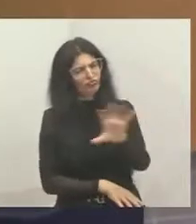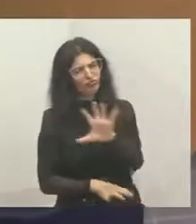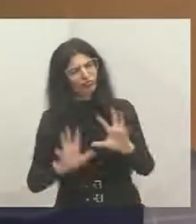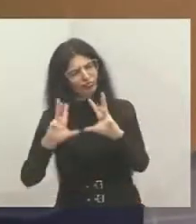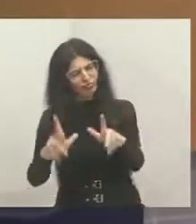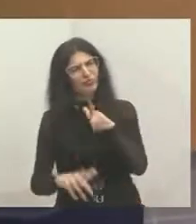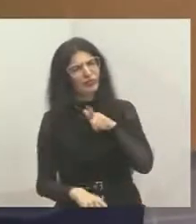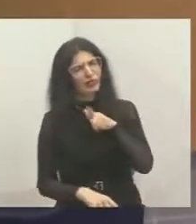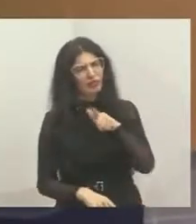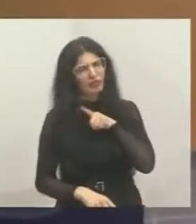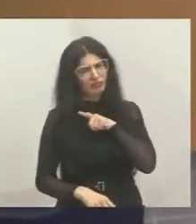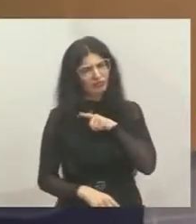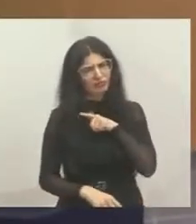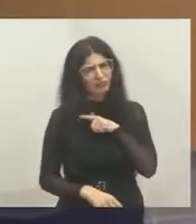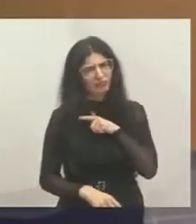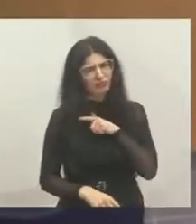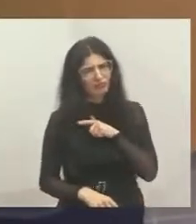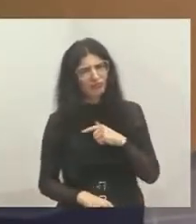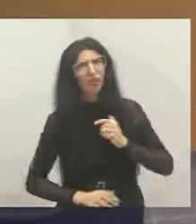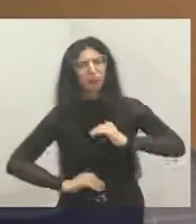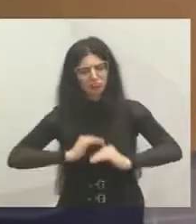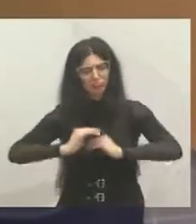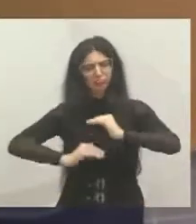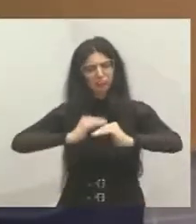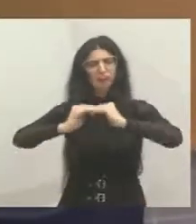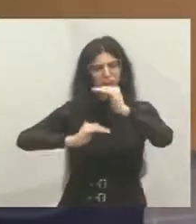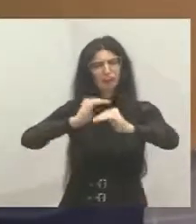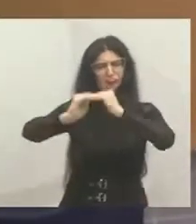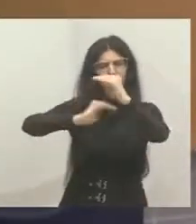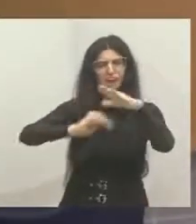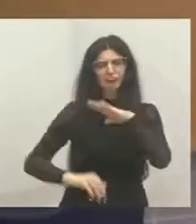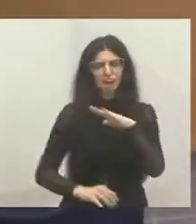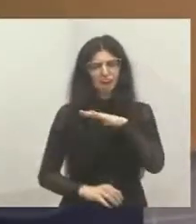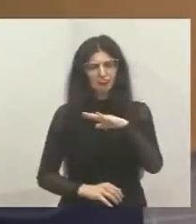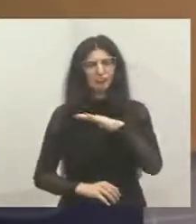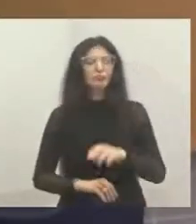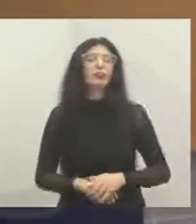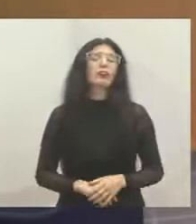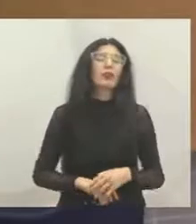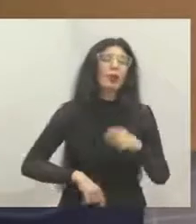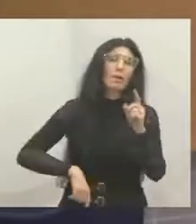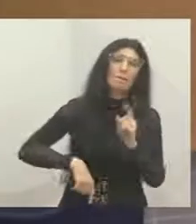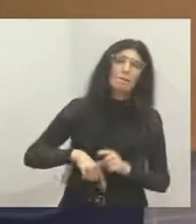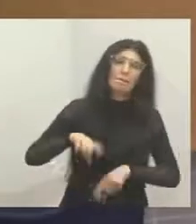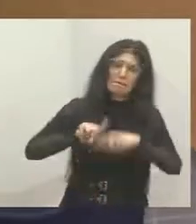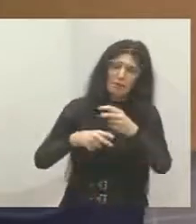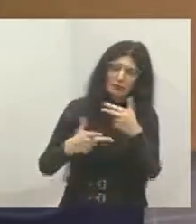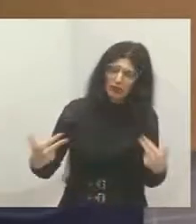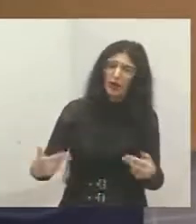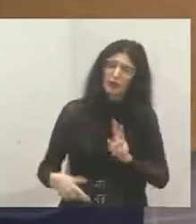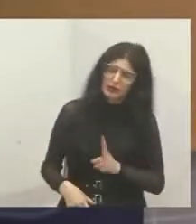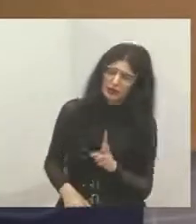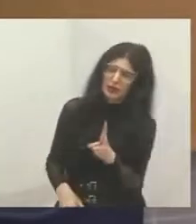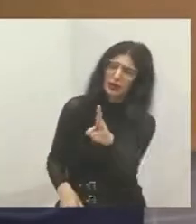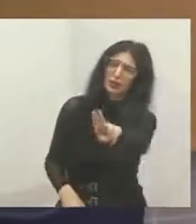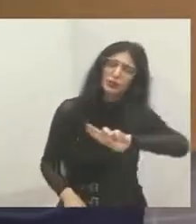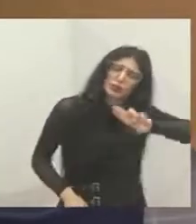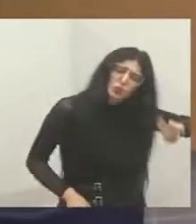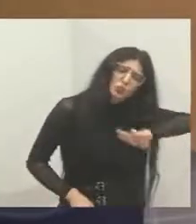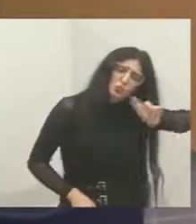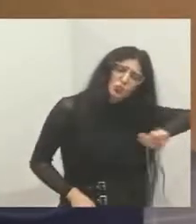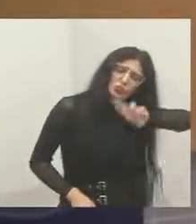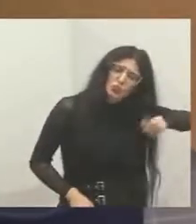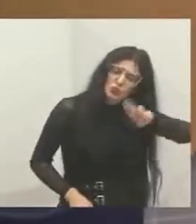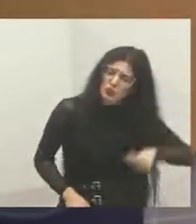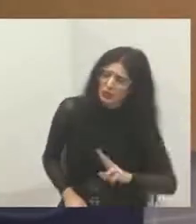para que a máquina possa continuar em funcionamento. O material consumo, ele é citado aqui porque ele também faz parte desse grupo, mas não necessariamente é